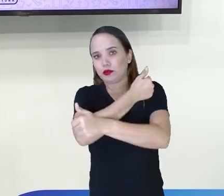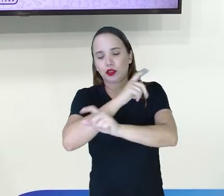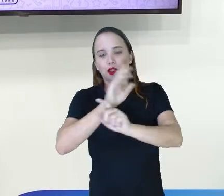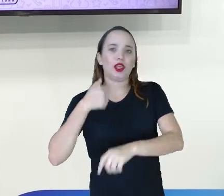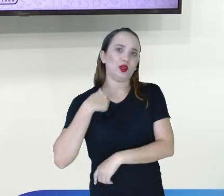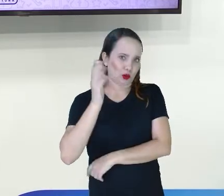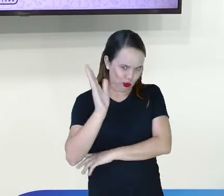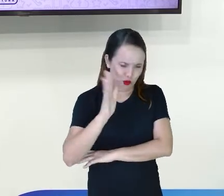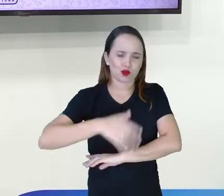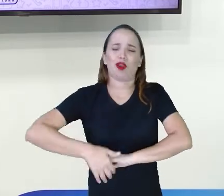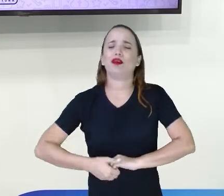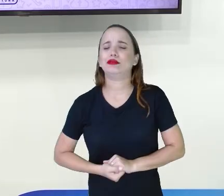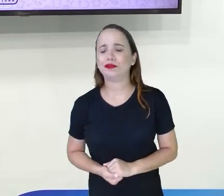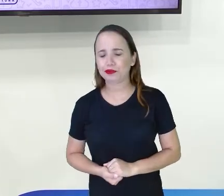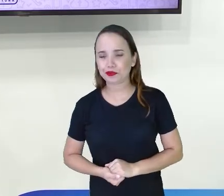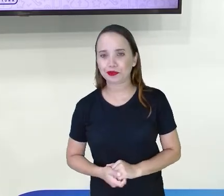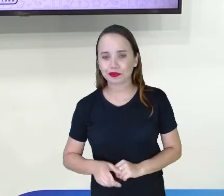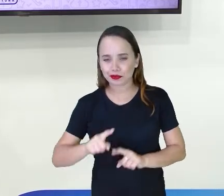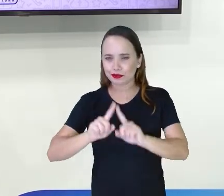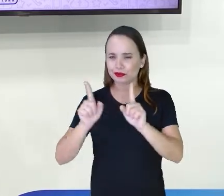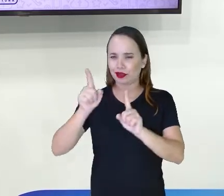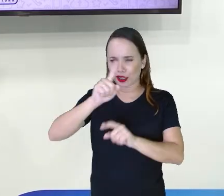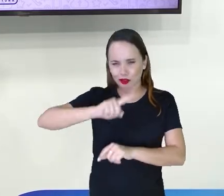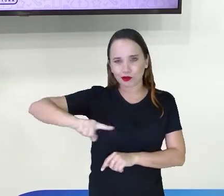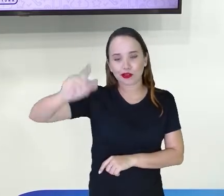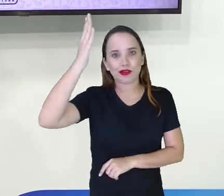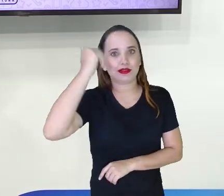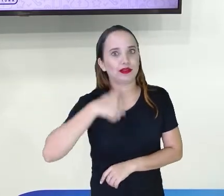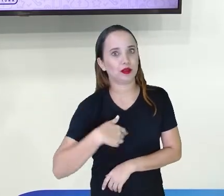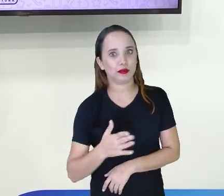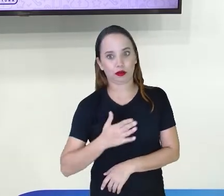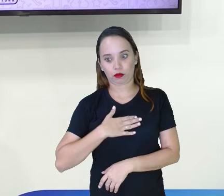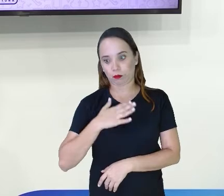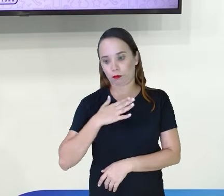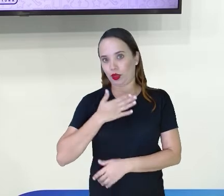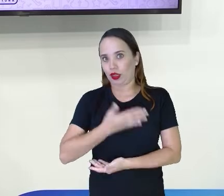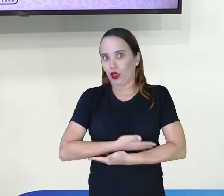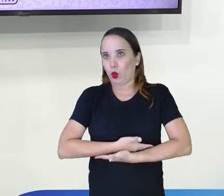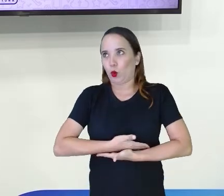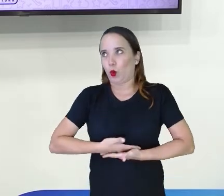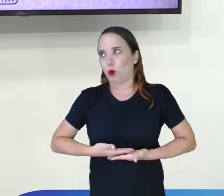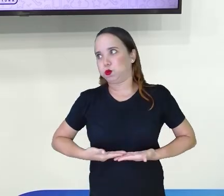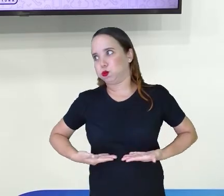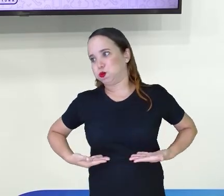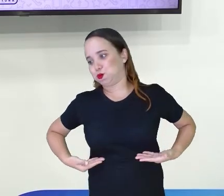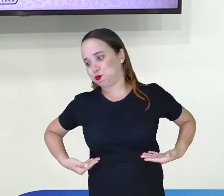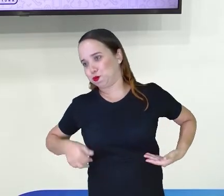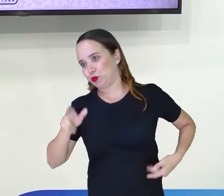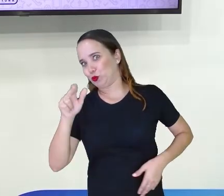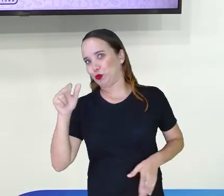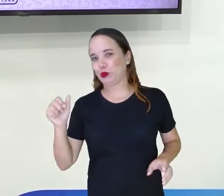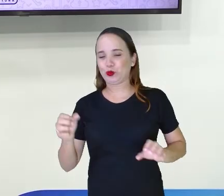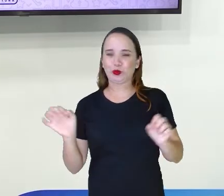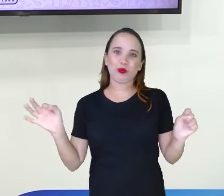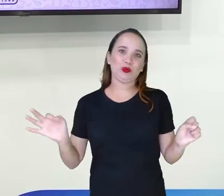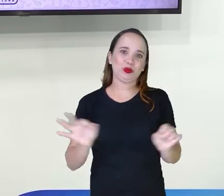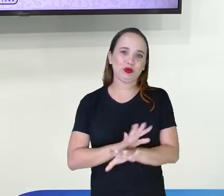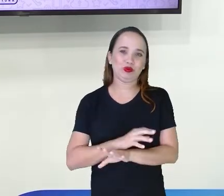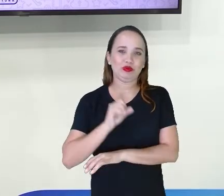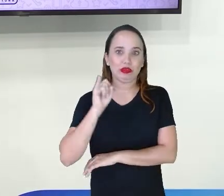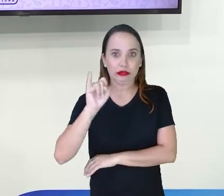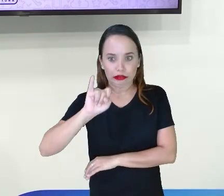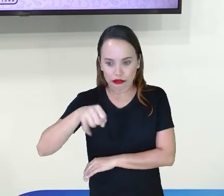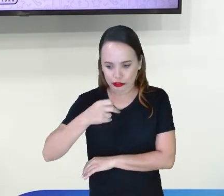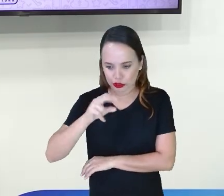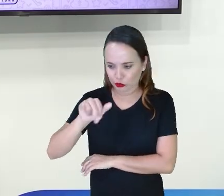o meu cafezinho, tá? Mas vocês sabem que a minha fome não tem fim. E se eu tivesse a jujubinha aqui, talvez nem